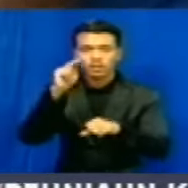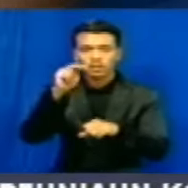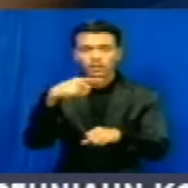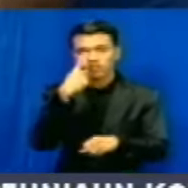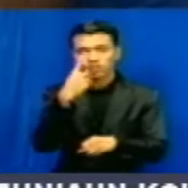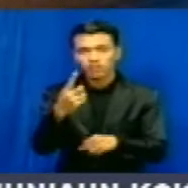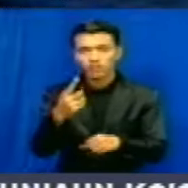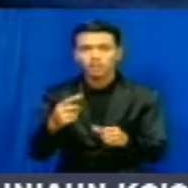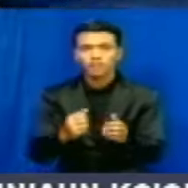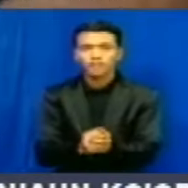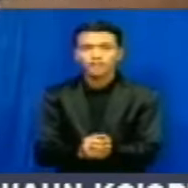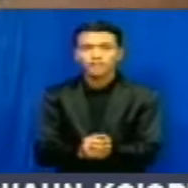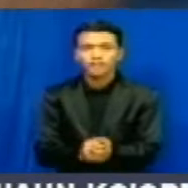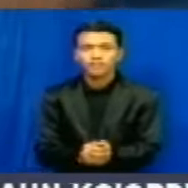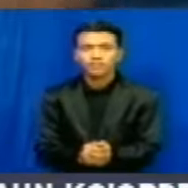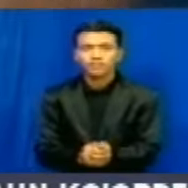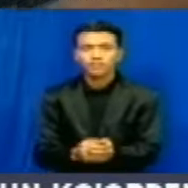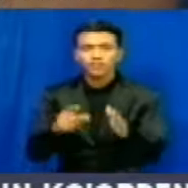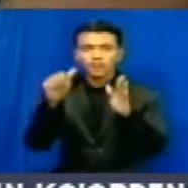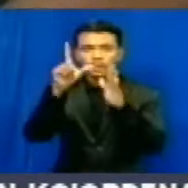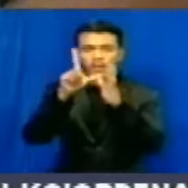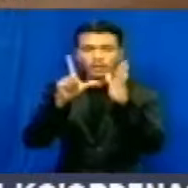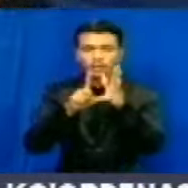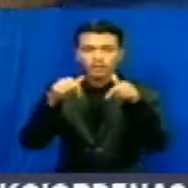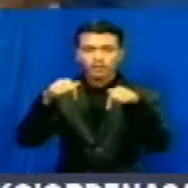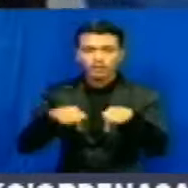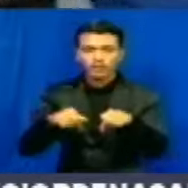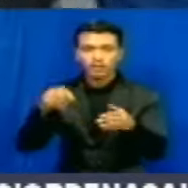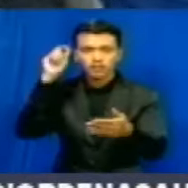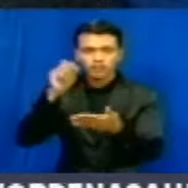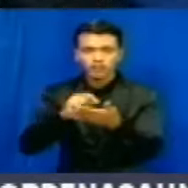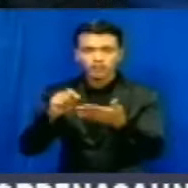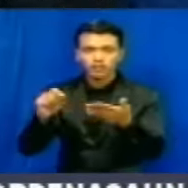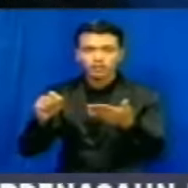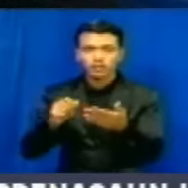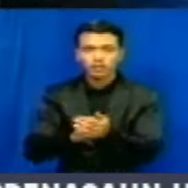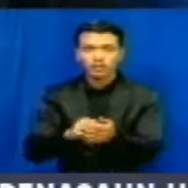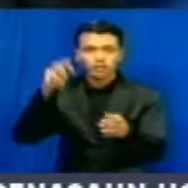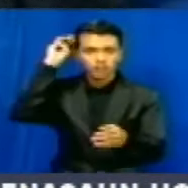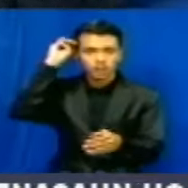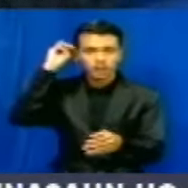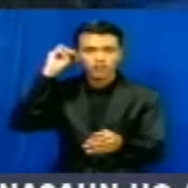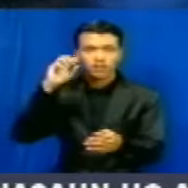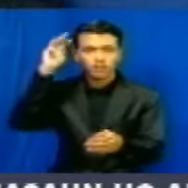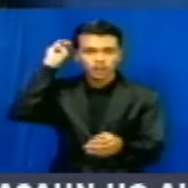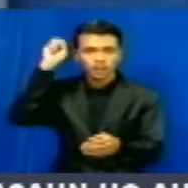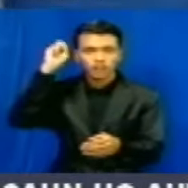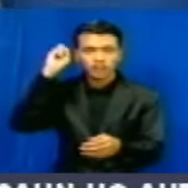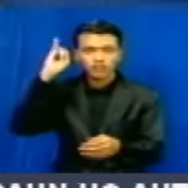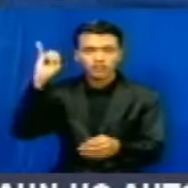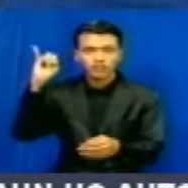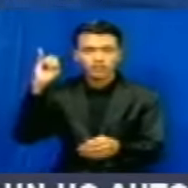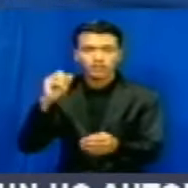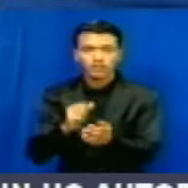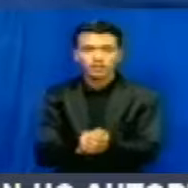Hactuir. Baseia ba base legal decreto-lei refere. Secretariado técnico. Ministério Solidariedade Social no